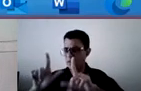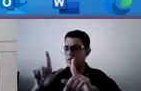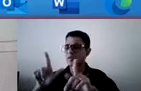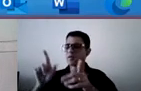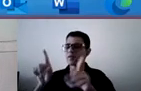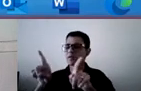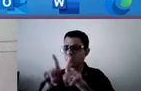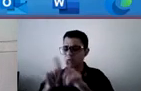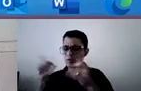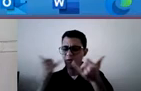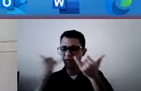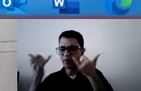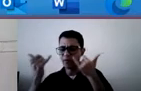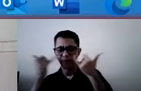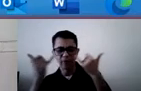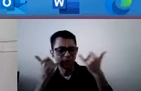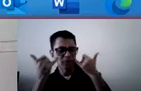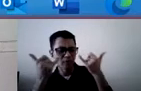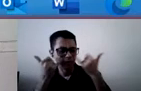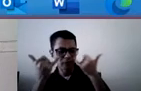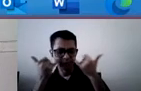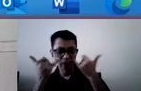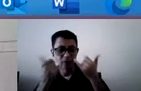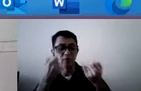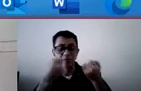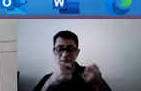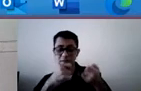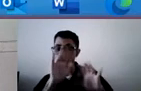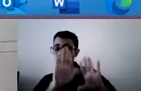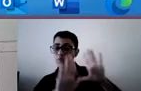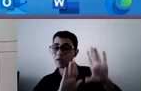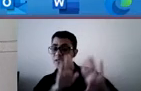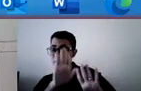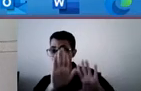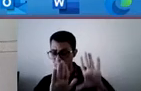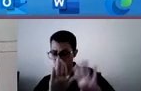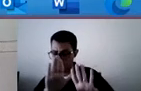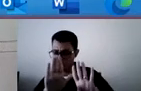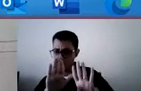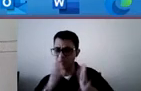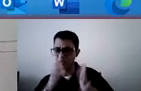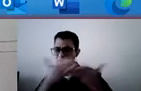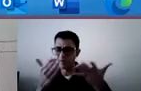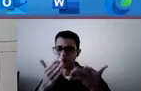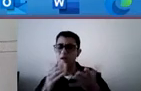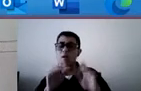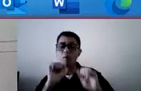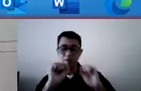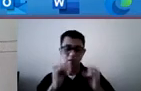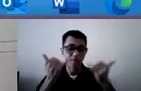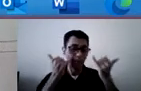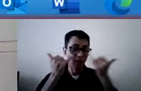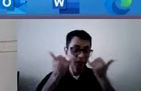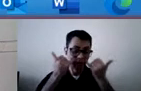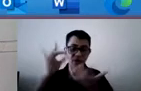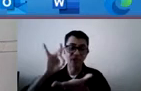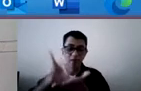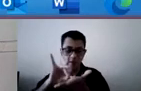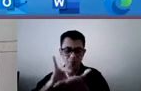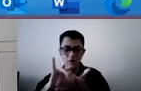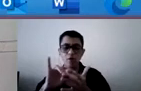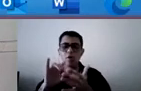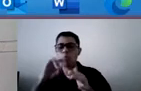saber filtrar. É muita informação, é um volume, assim, intenso, falando sobre